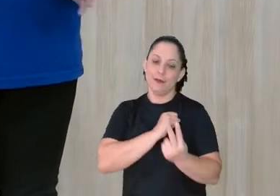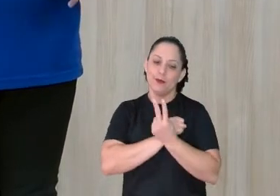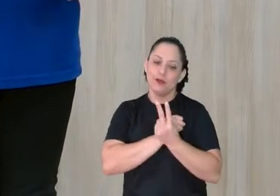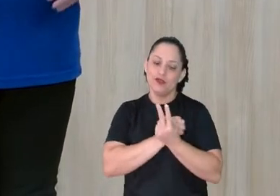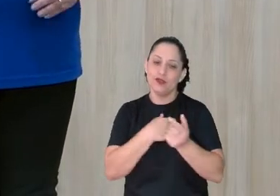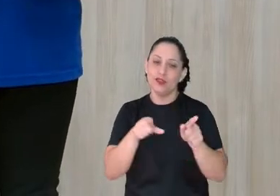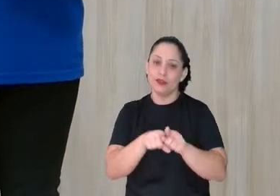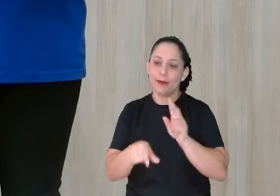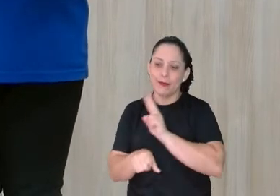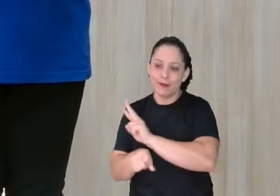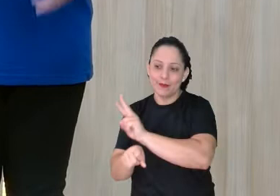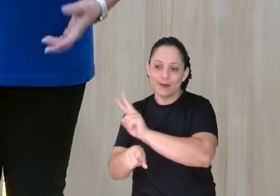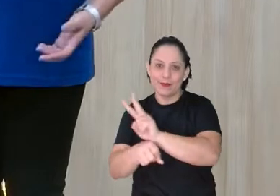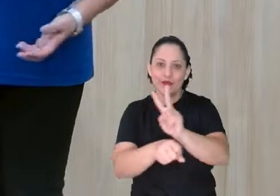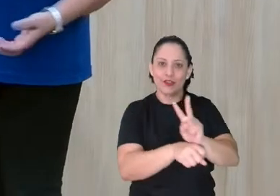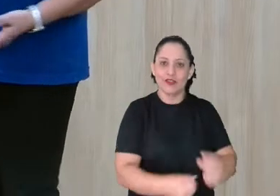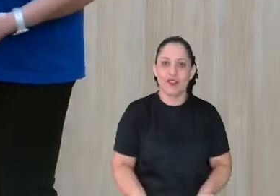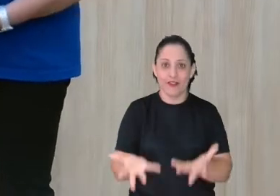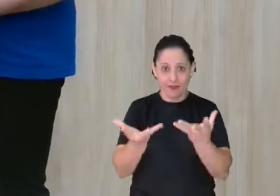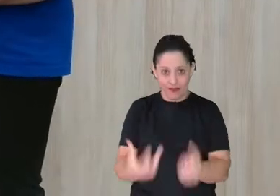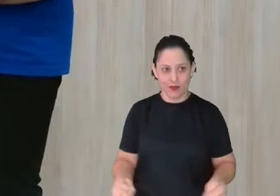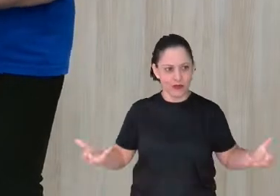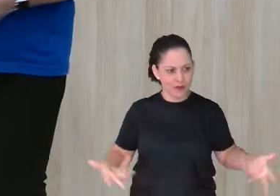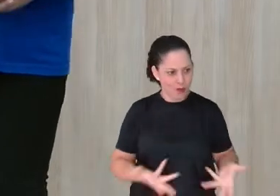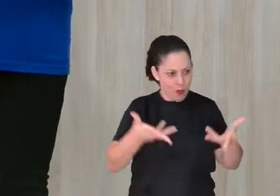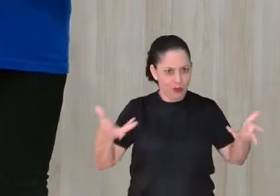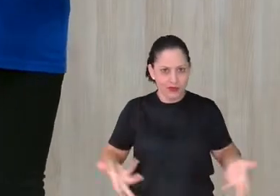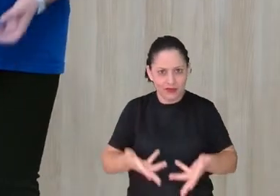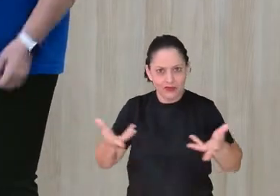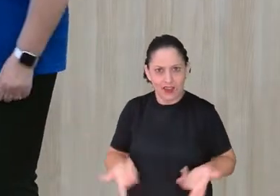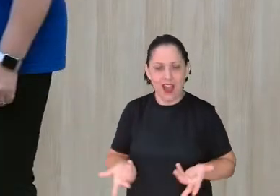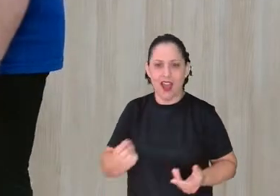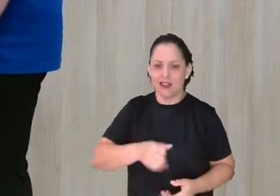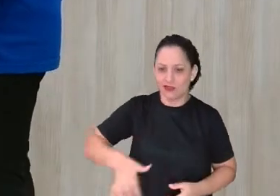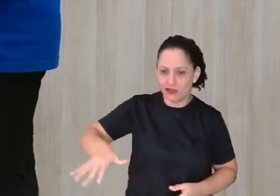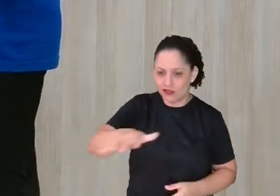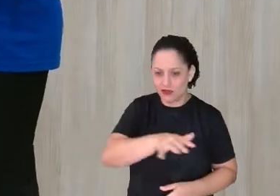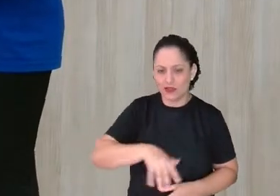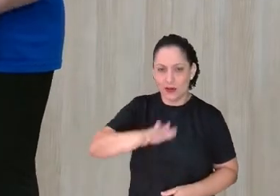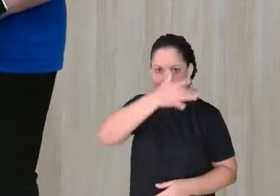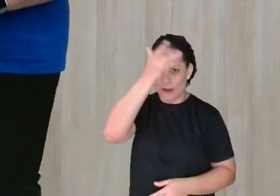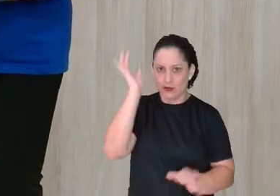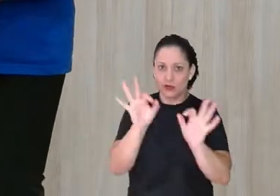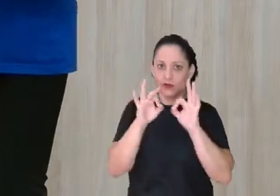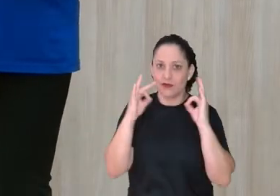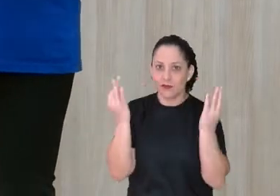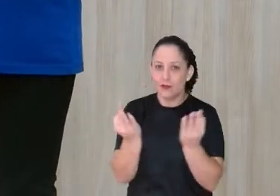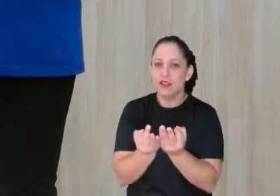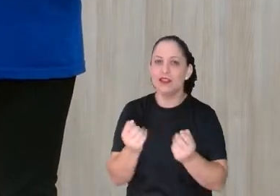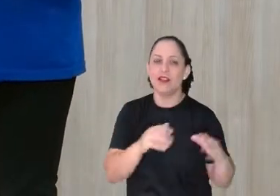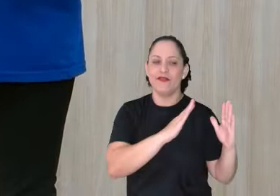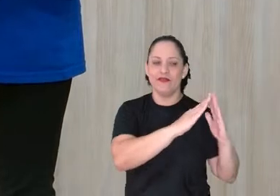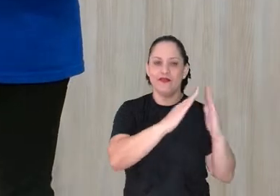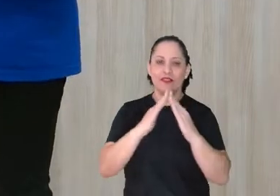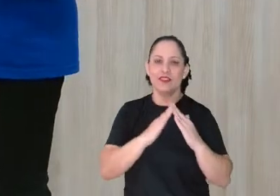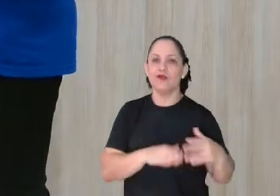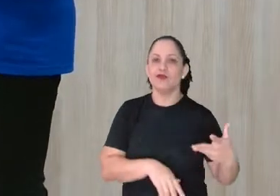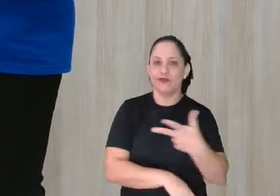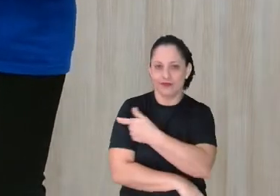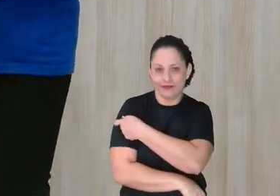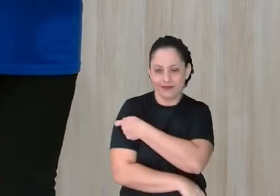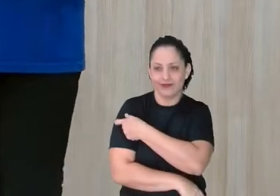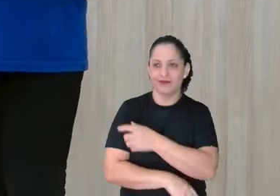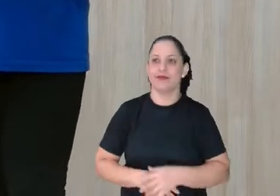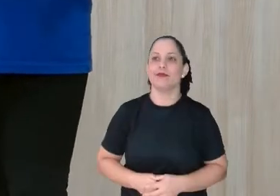quem está à nossa volta. E vamos incentivar a família e os vizinhos aí colocar esse esquema vacinal em dia. E